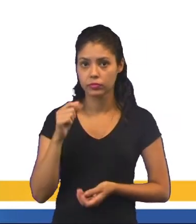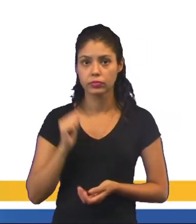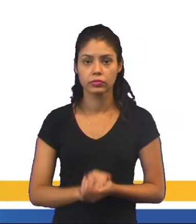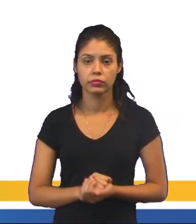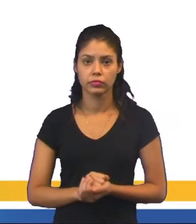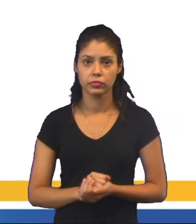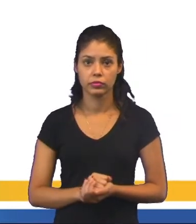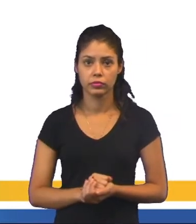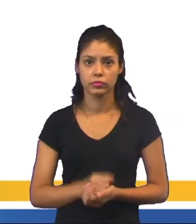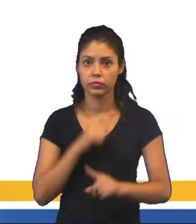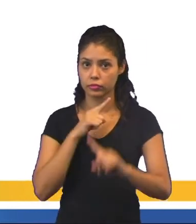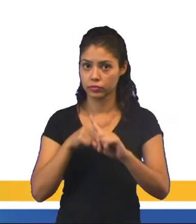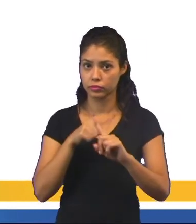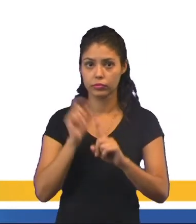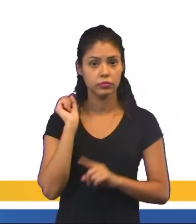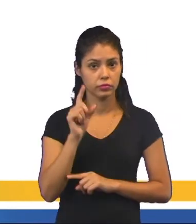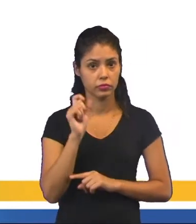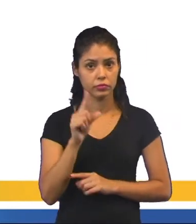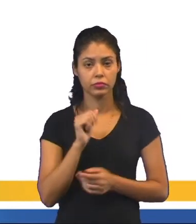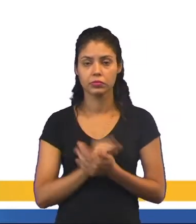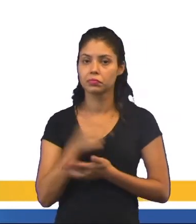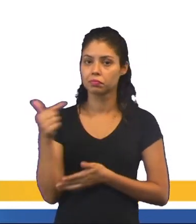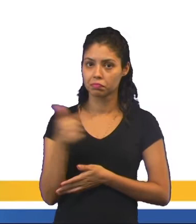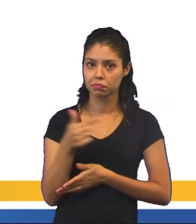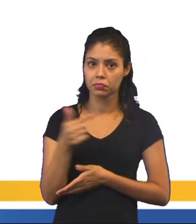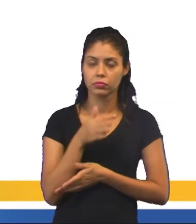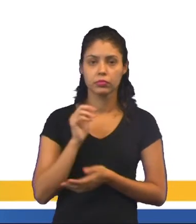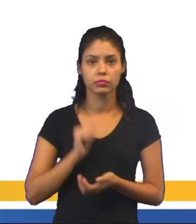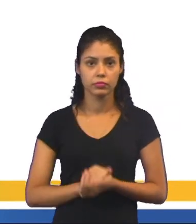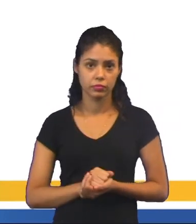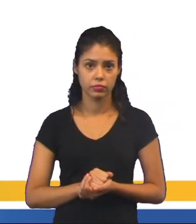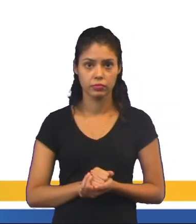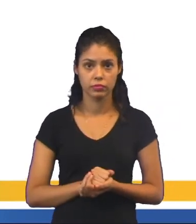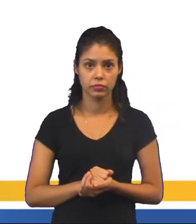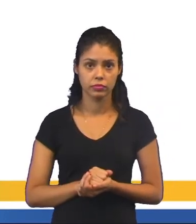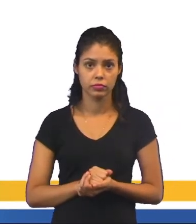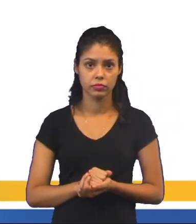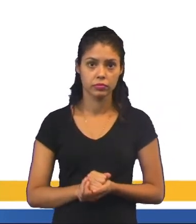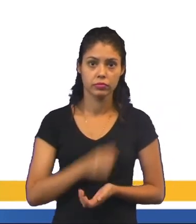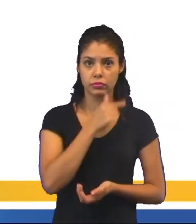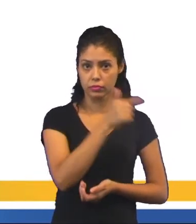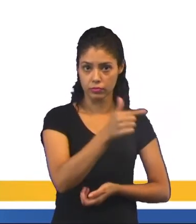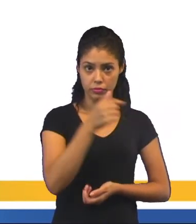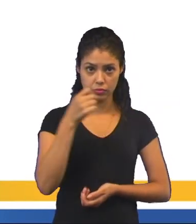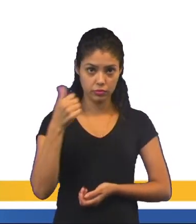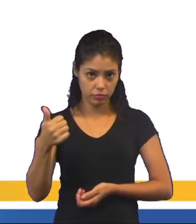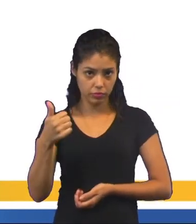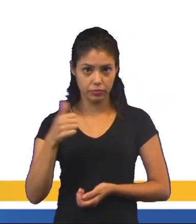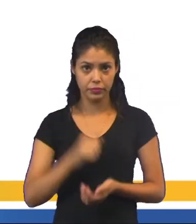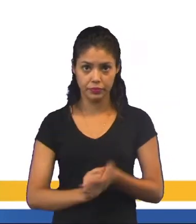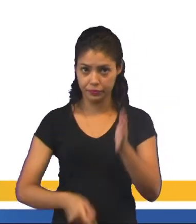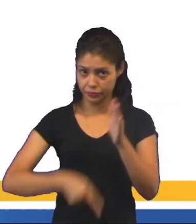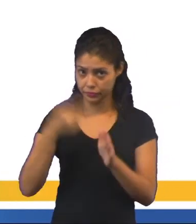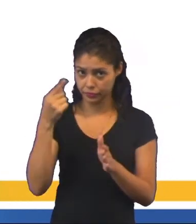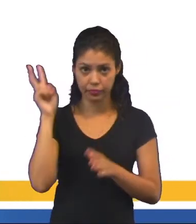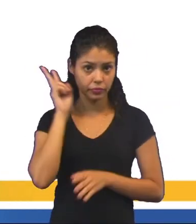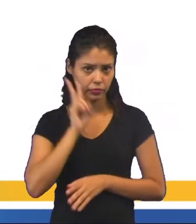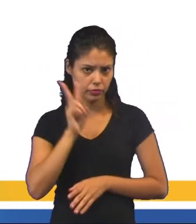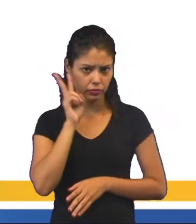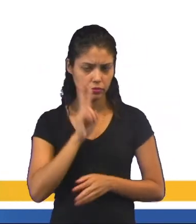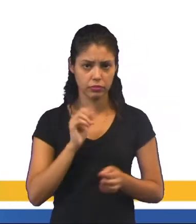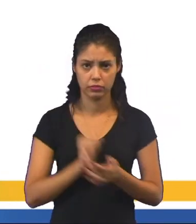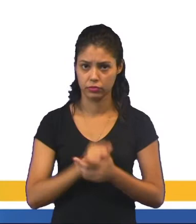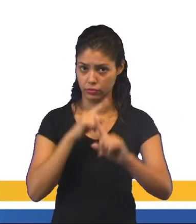Menos... Aí vamos multiplicar o azul, que é o secundário, a diagonal secundária. O A21, primeiro, lembrando,